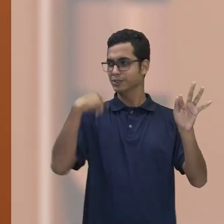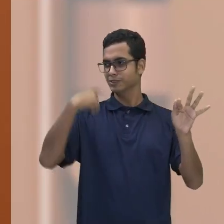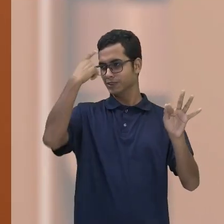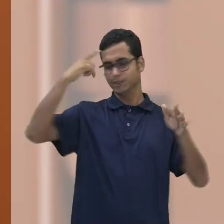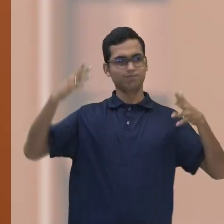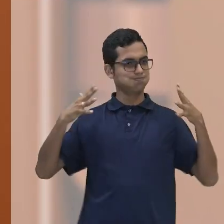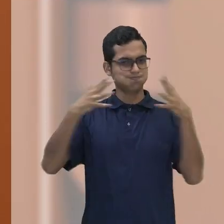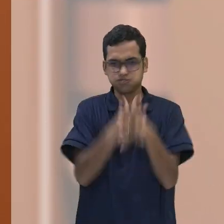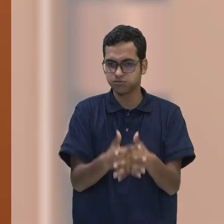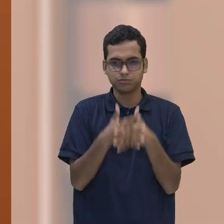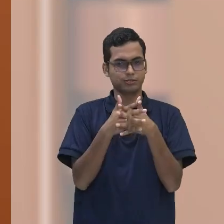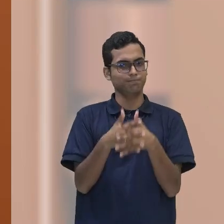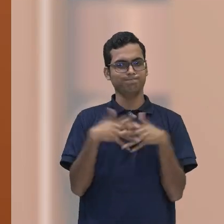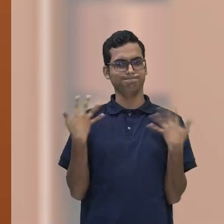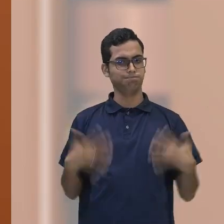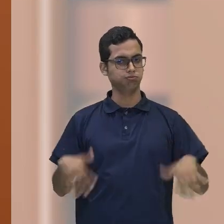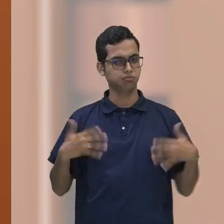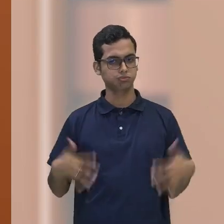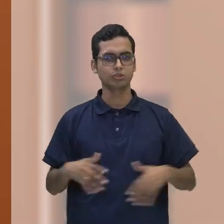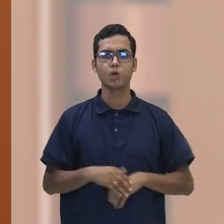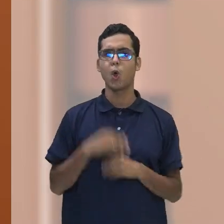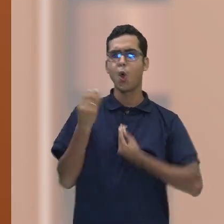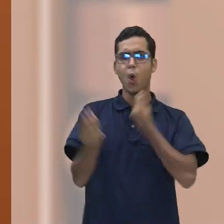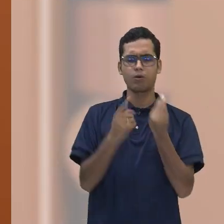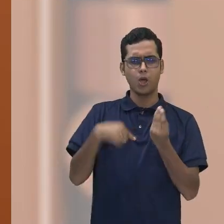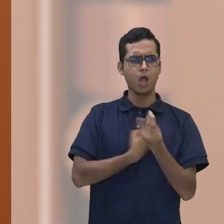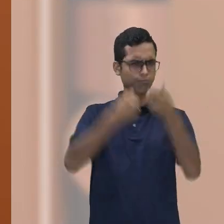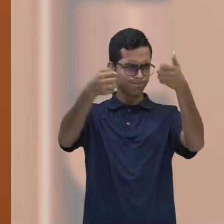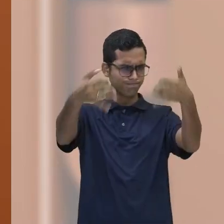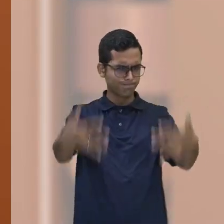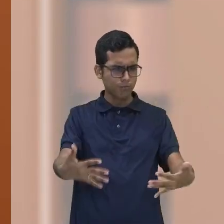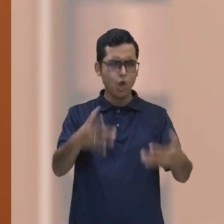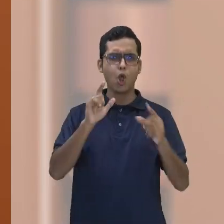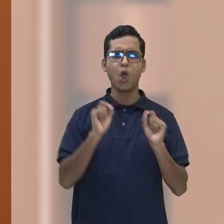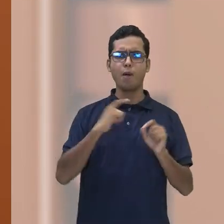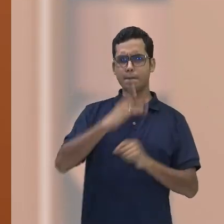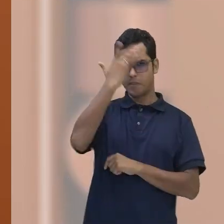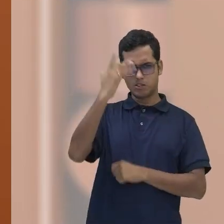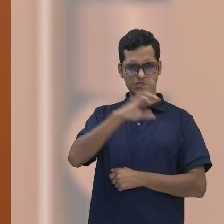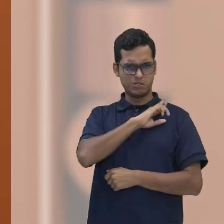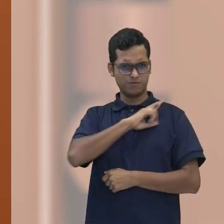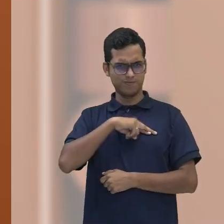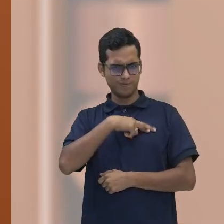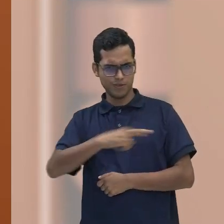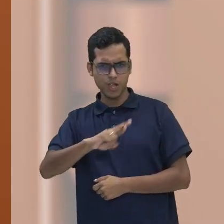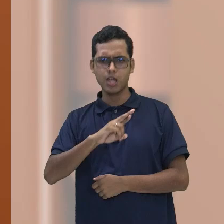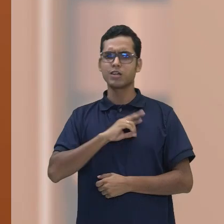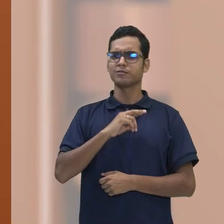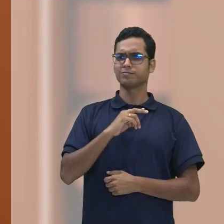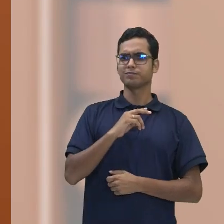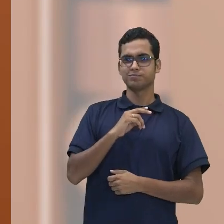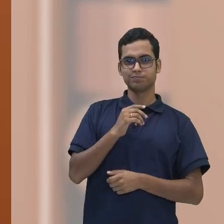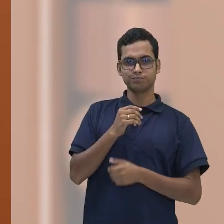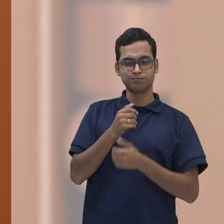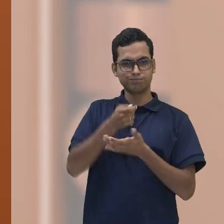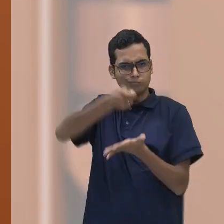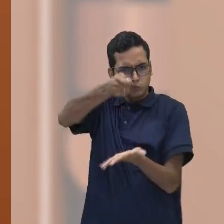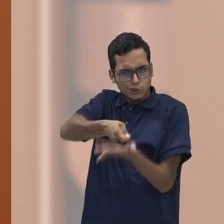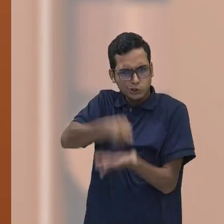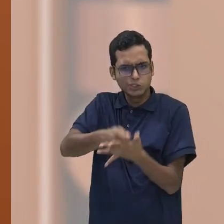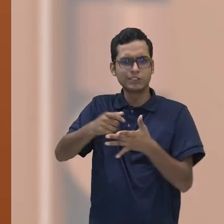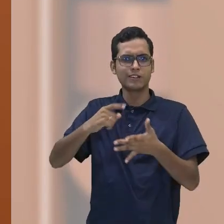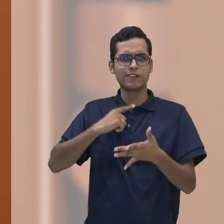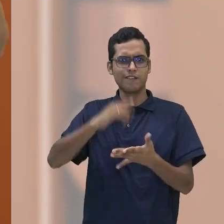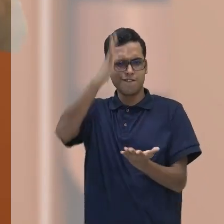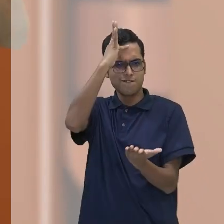grande. E quando a gente fala isso daí, principalmente quem é religioso mais ferrenho, né? Ele chega